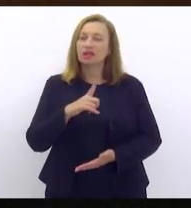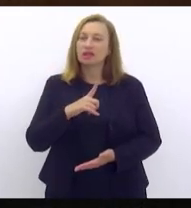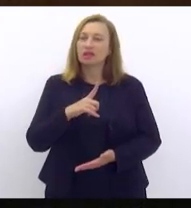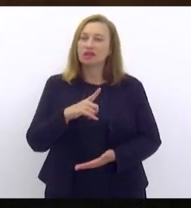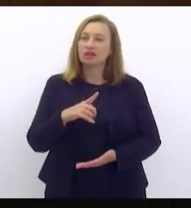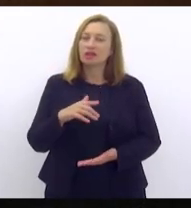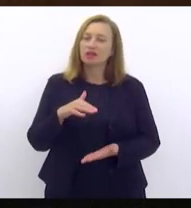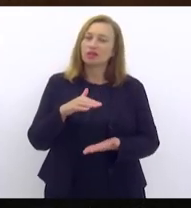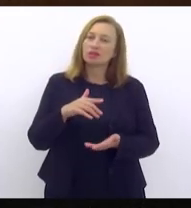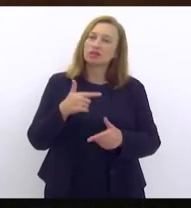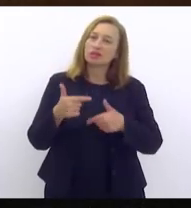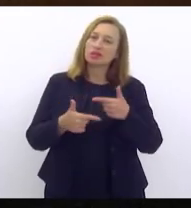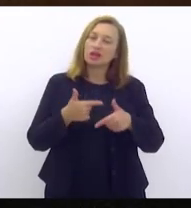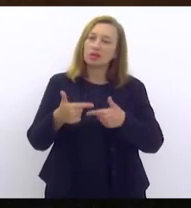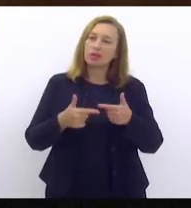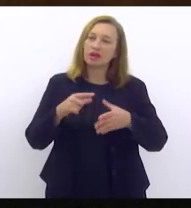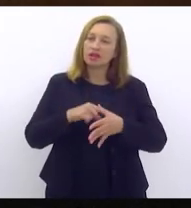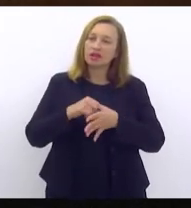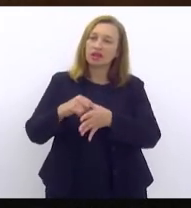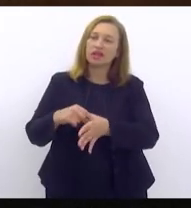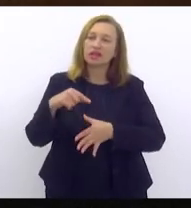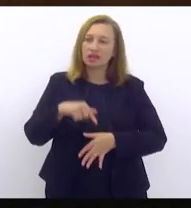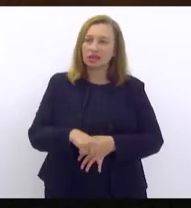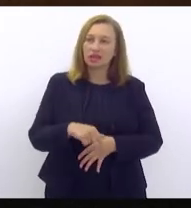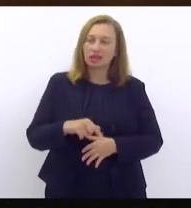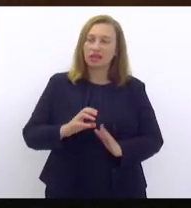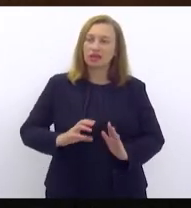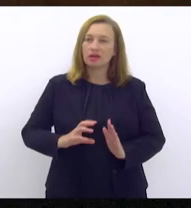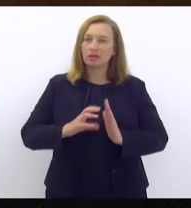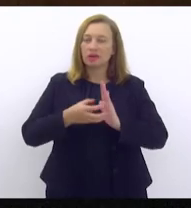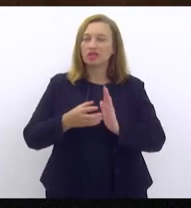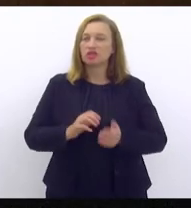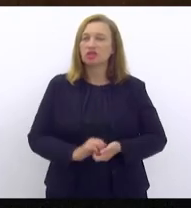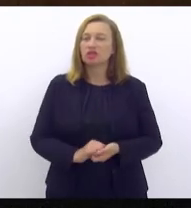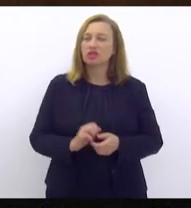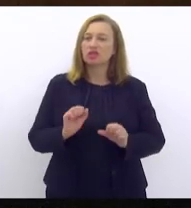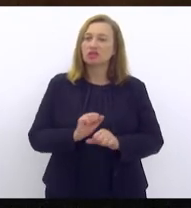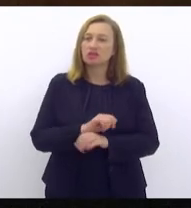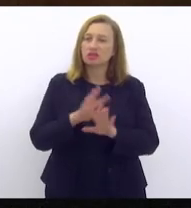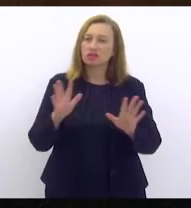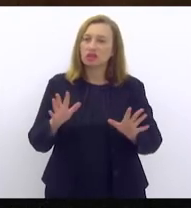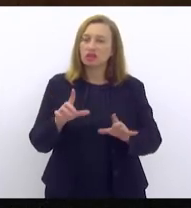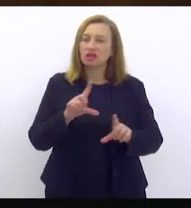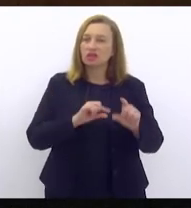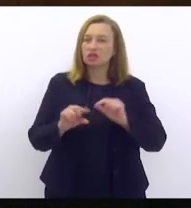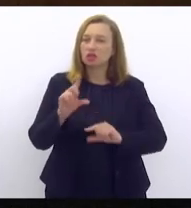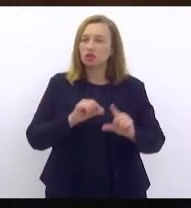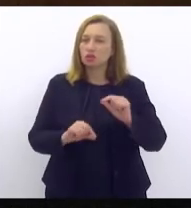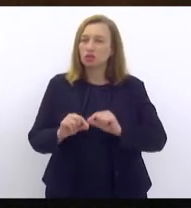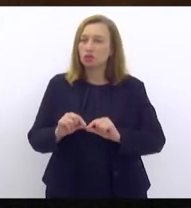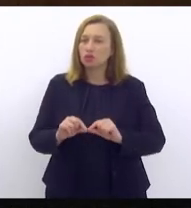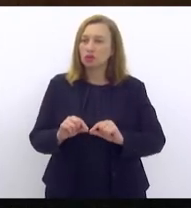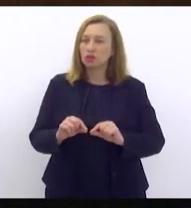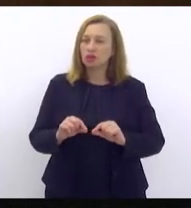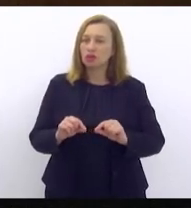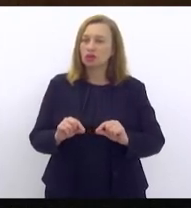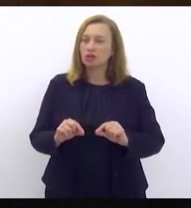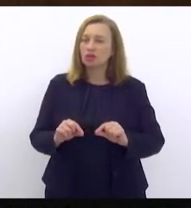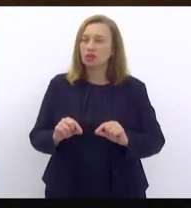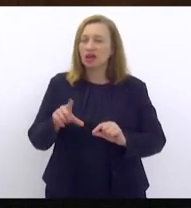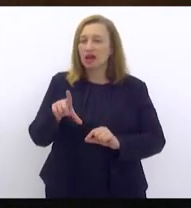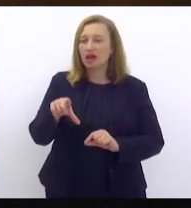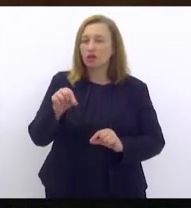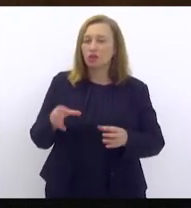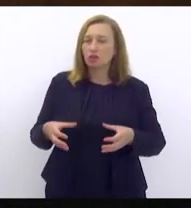função de líder aqui do partido, deixando bem claro que as decisões serão tomadas dentro de um colegiado do